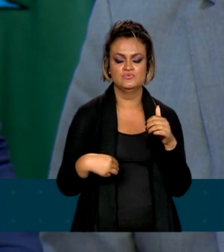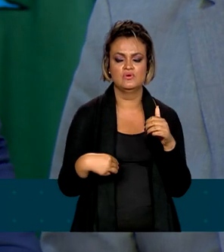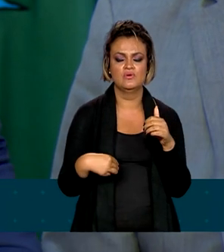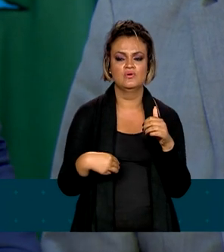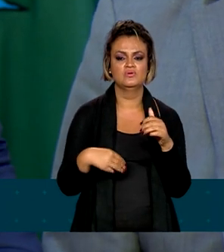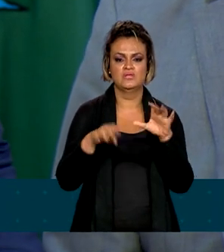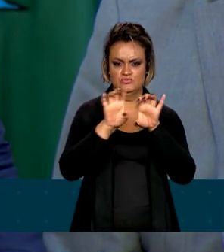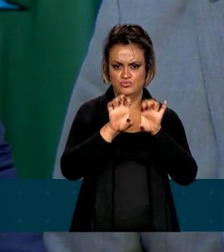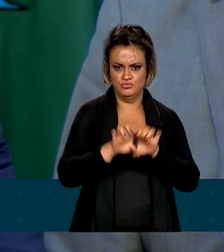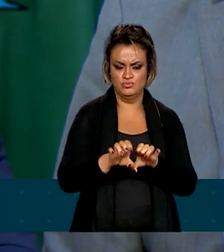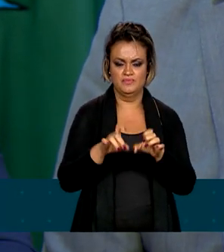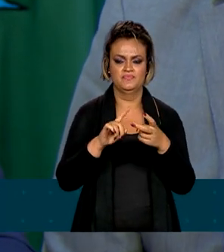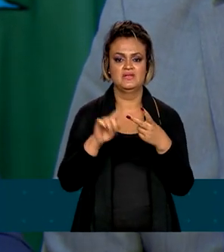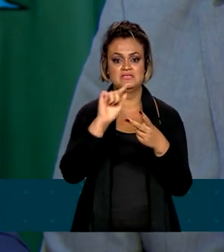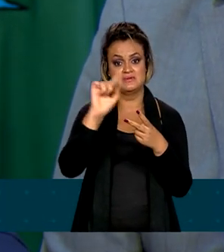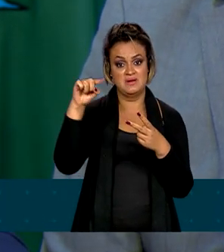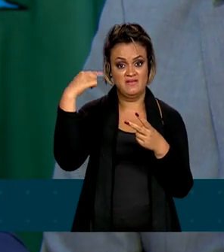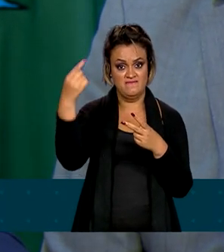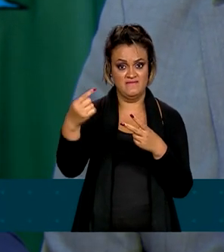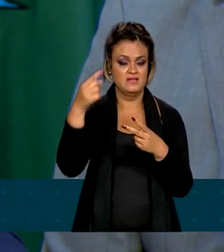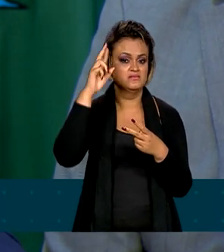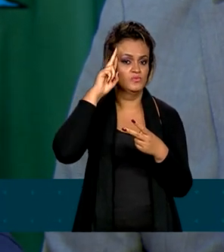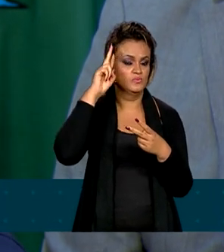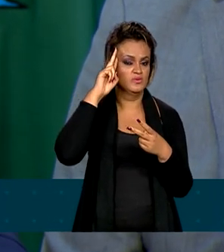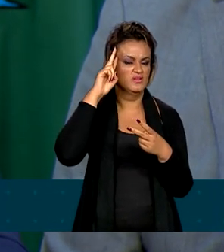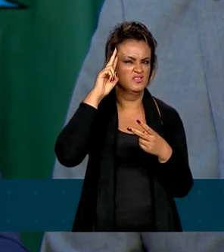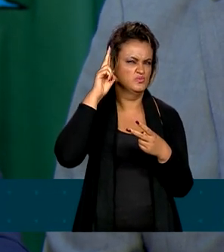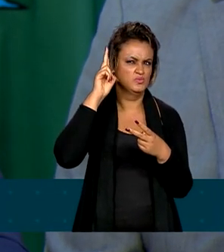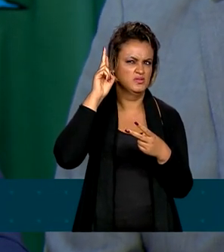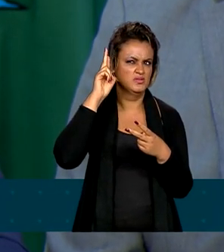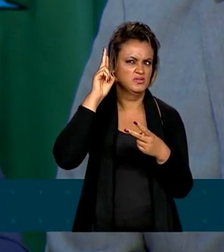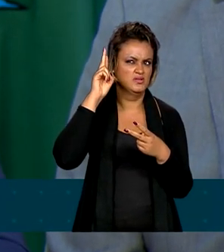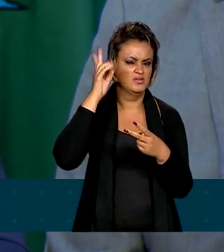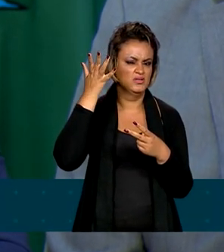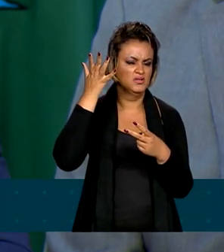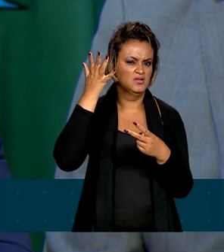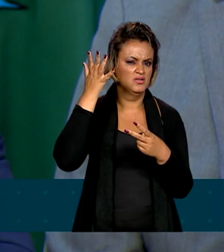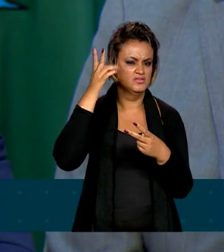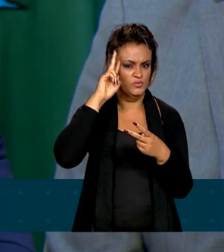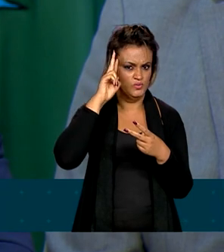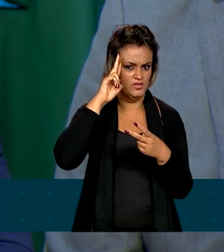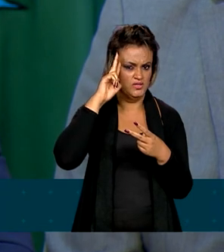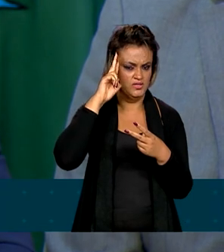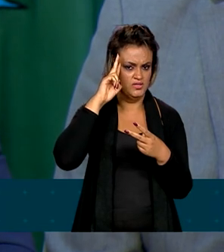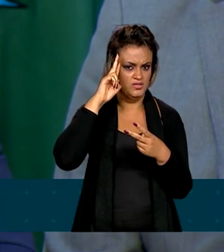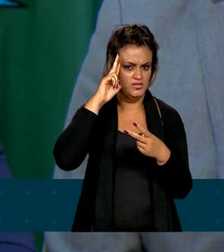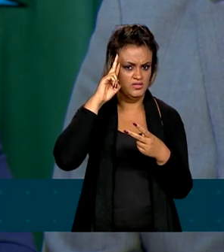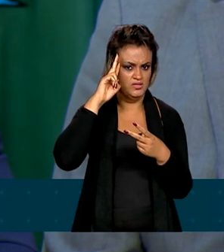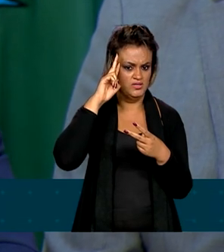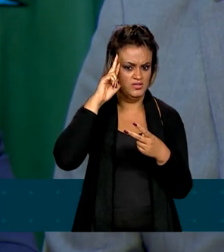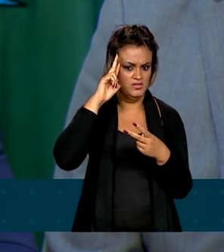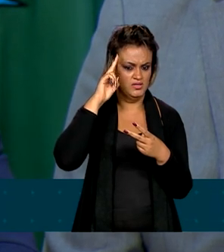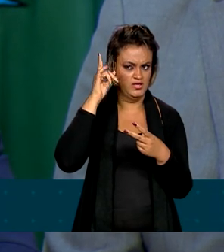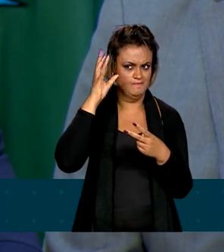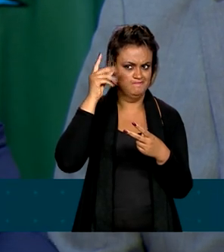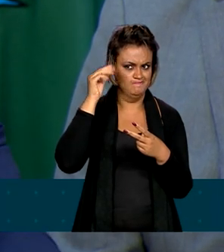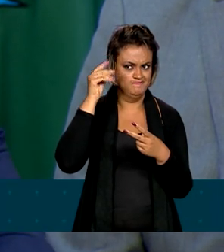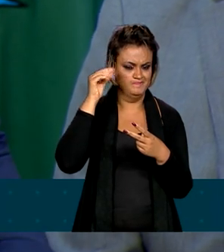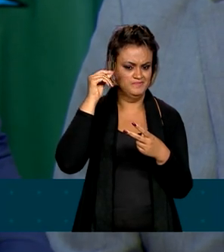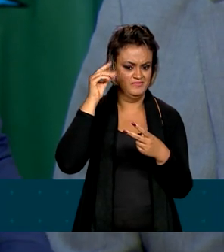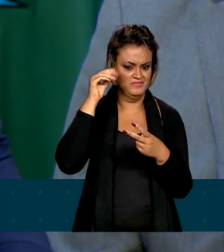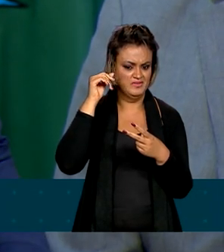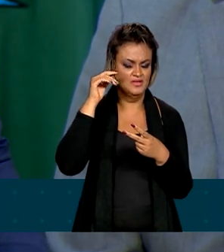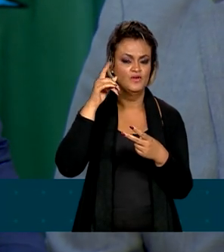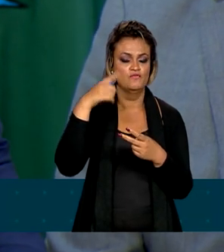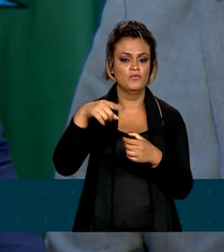infraestrutura. A semana que vem, na segunda-feira, não, na segunda-feira eu vou a Raposa